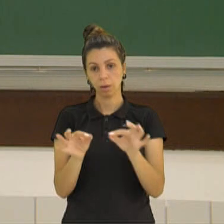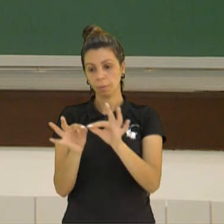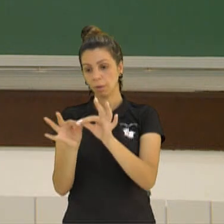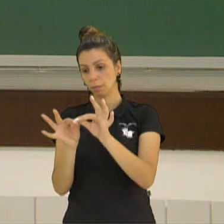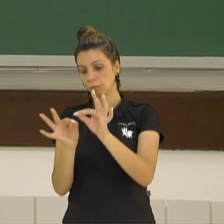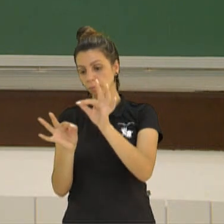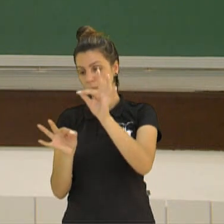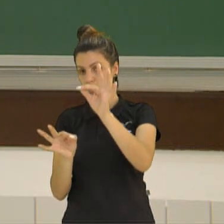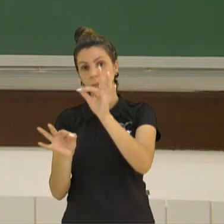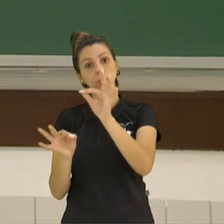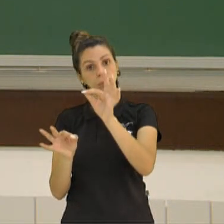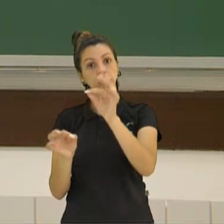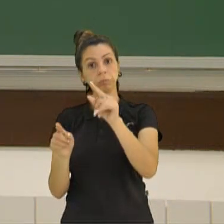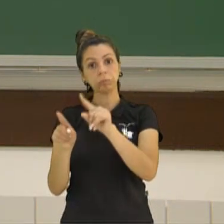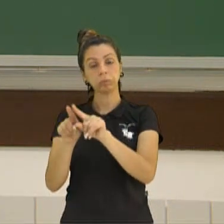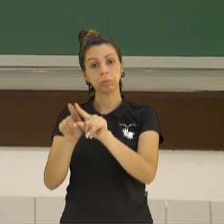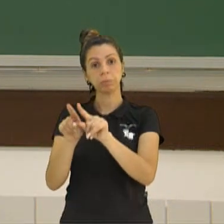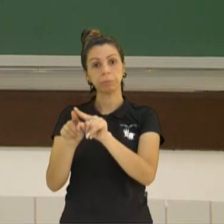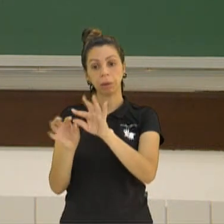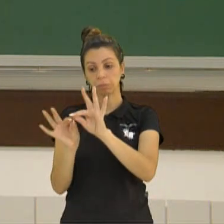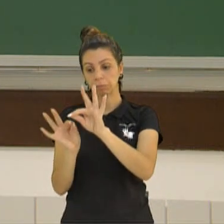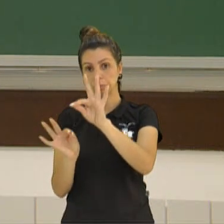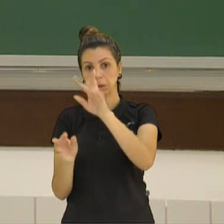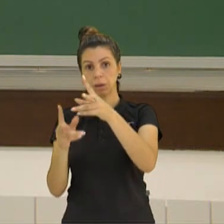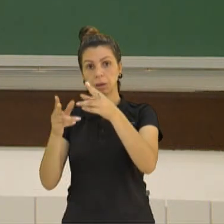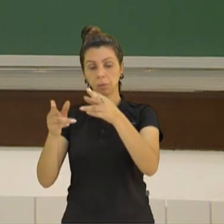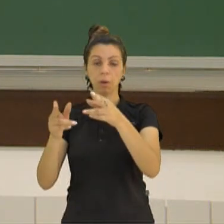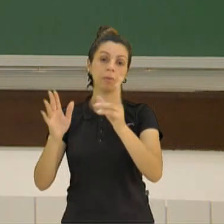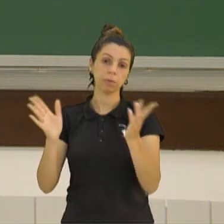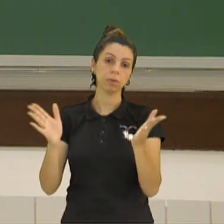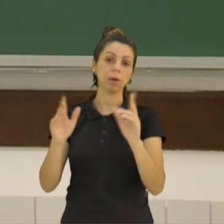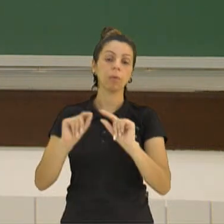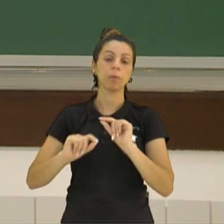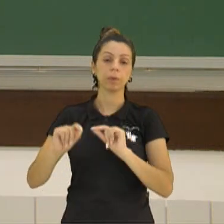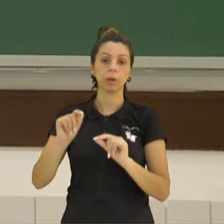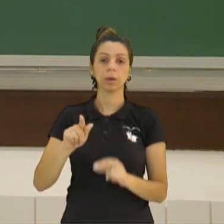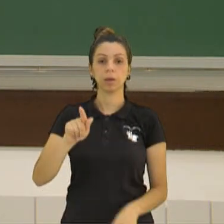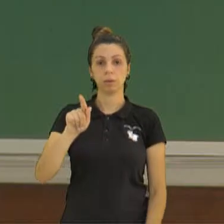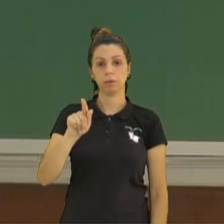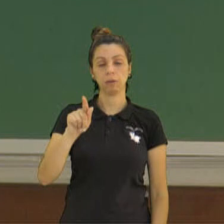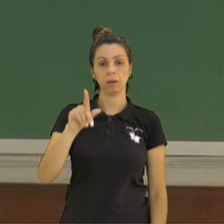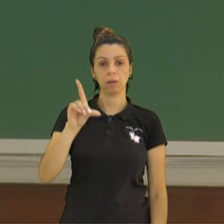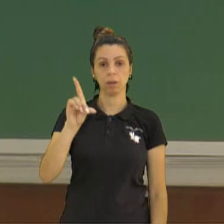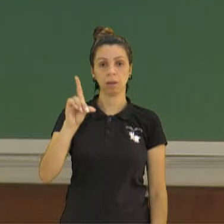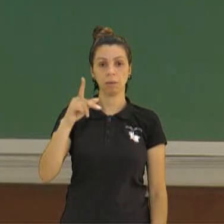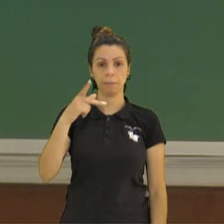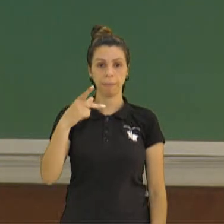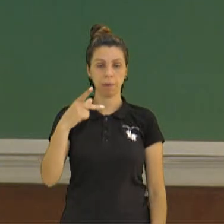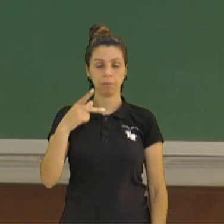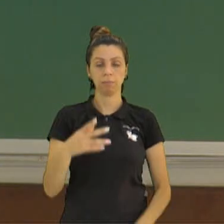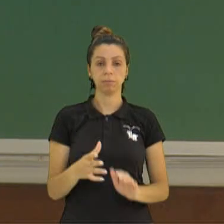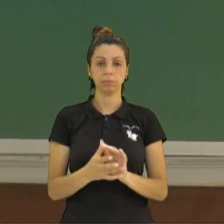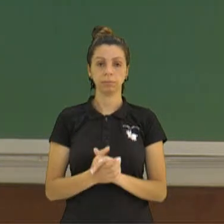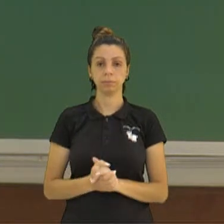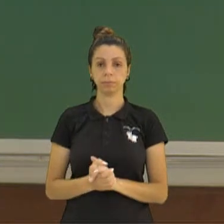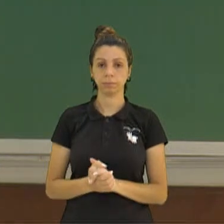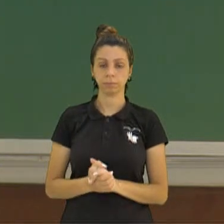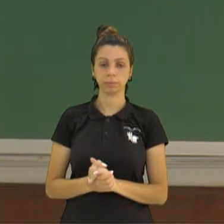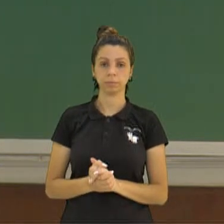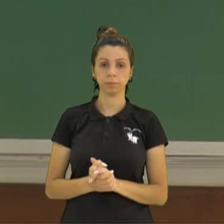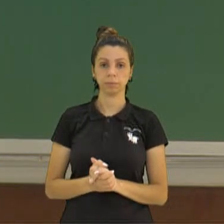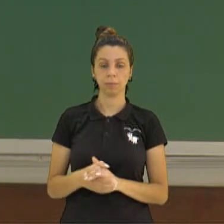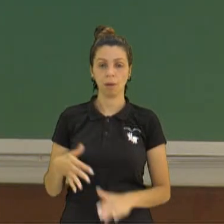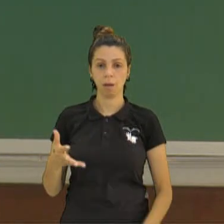aumento da medida do lado. Então, elas são diretamente proporcionais. GDP. beleza? Velocidade